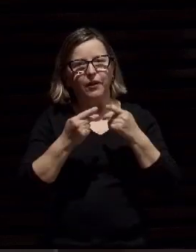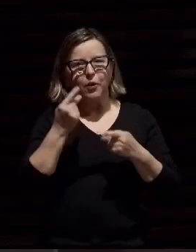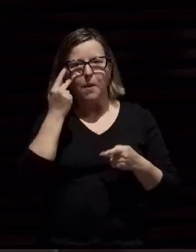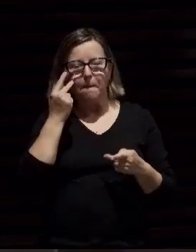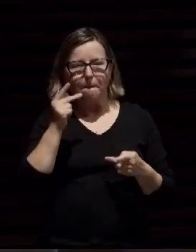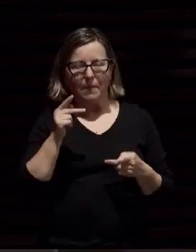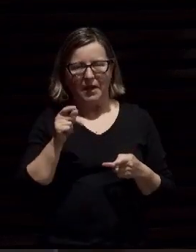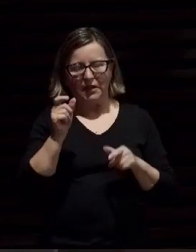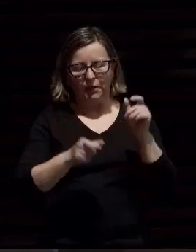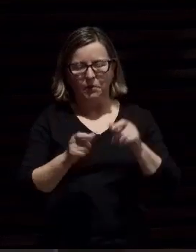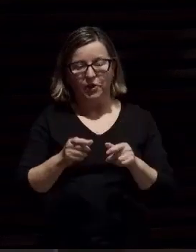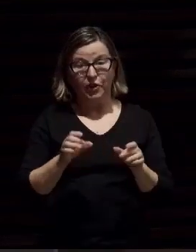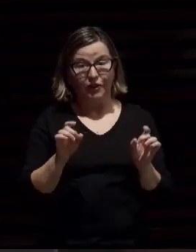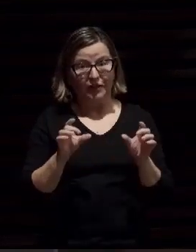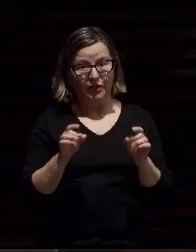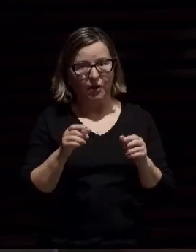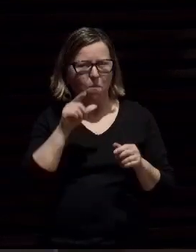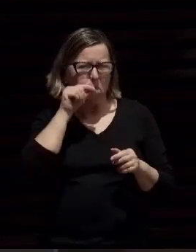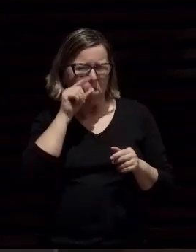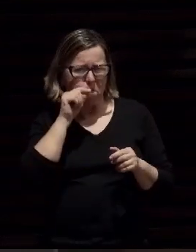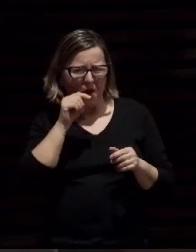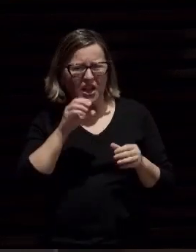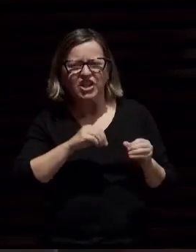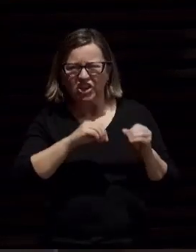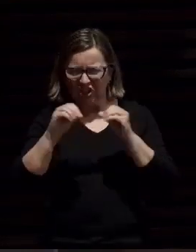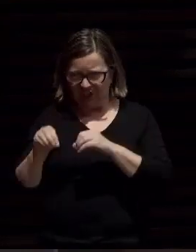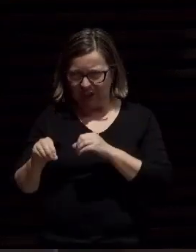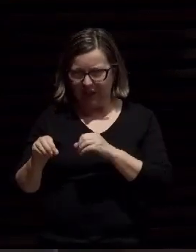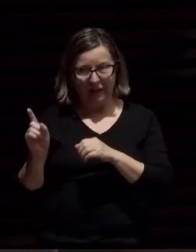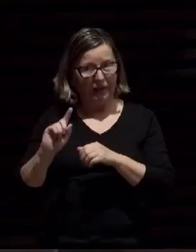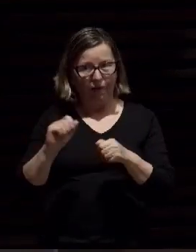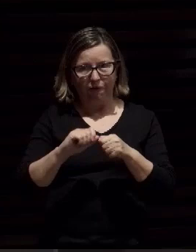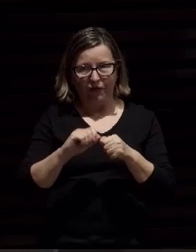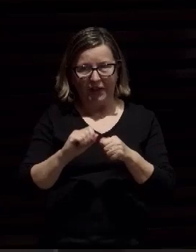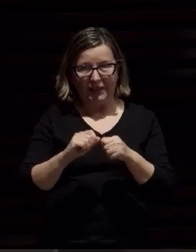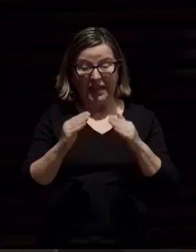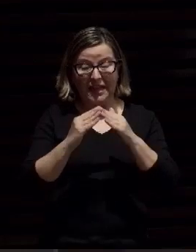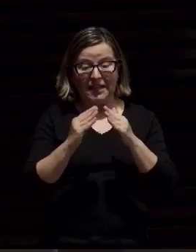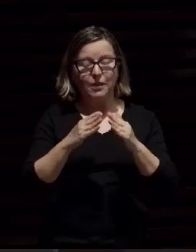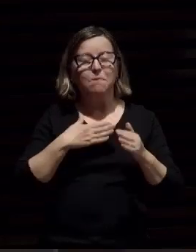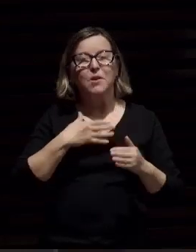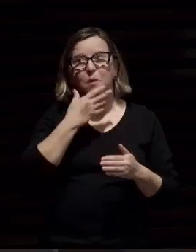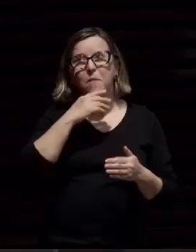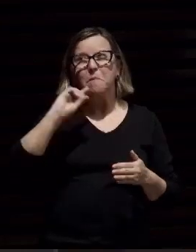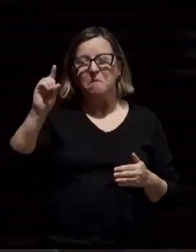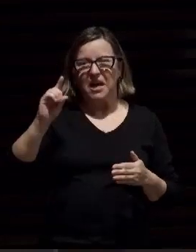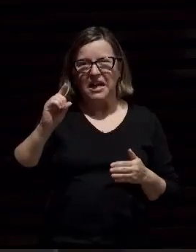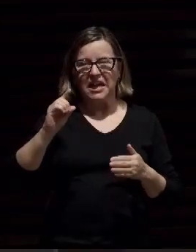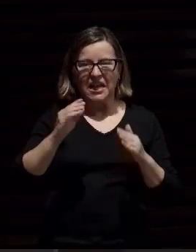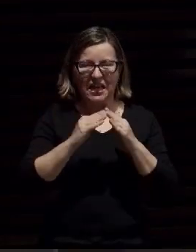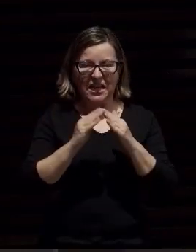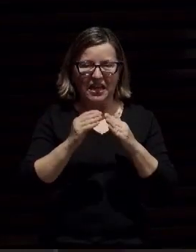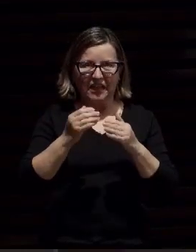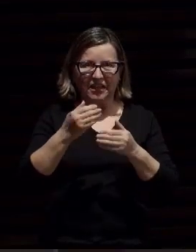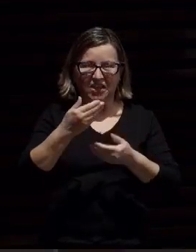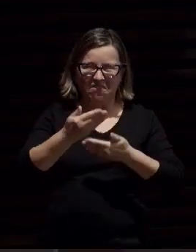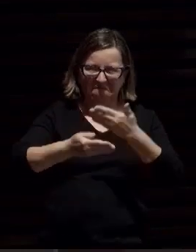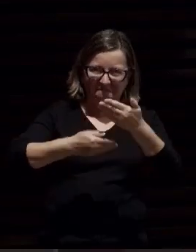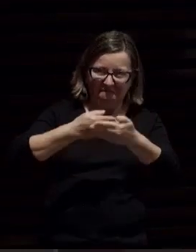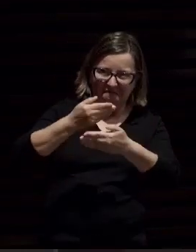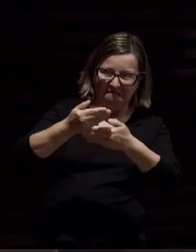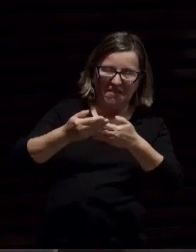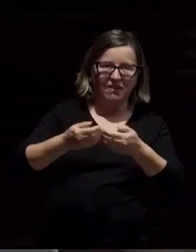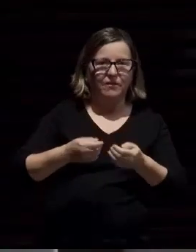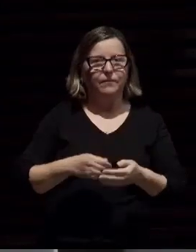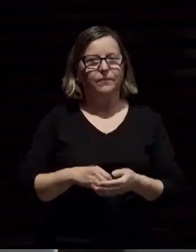daqui estas coisas, não façais da casa de meu pai casa de negócio. Que autoridade